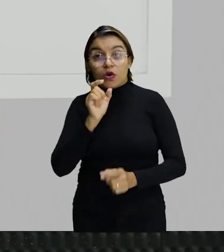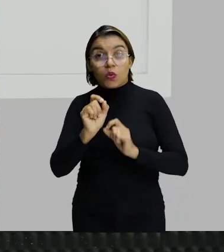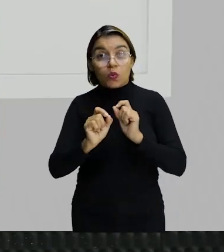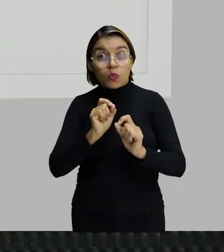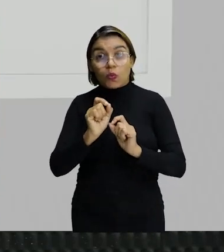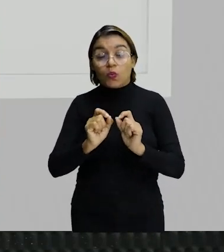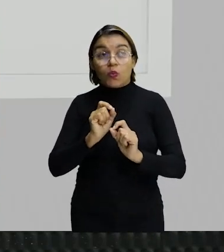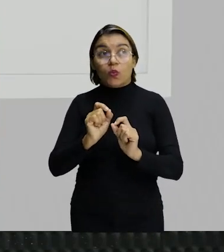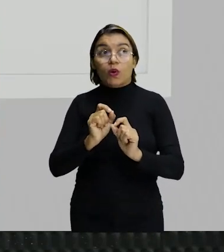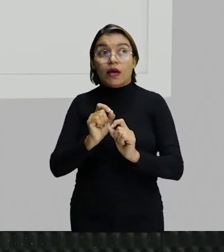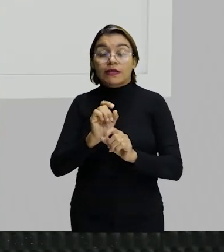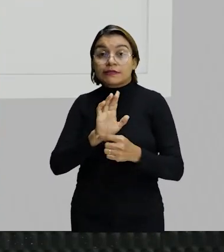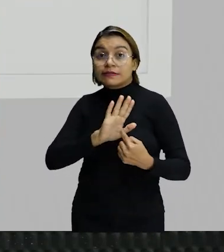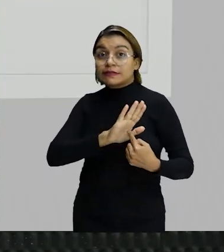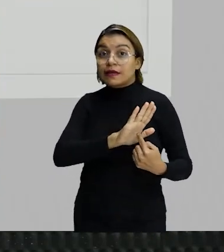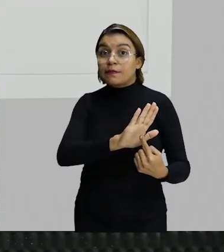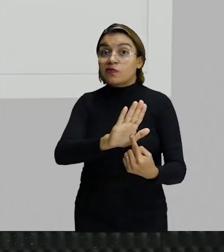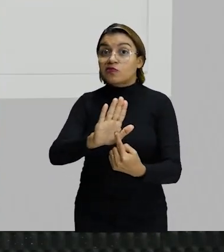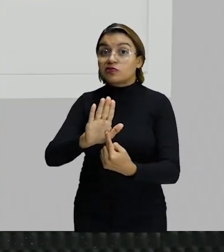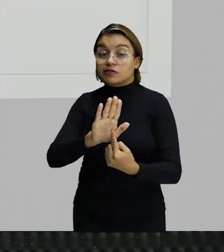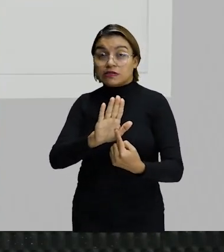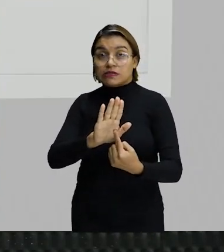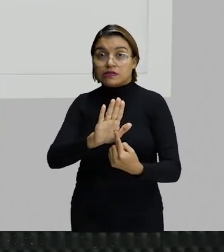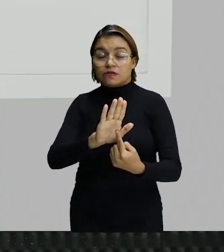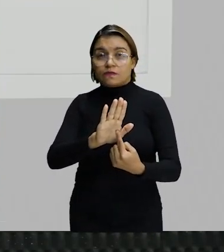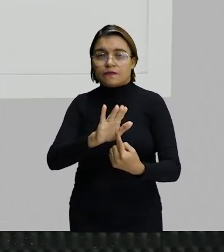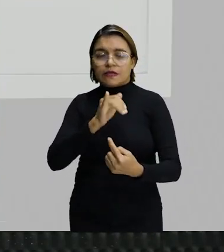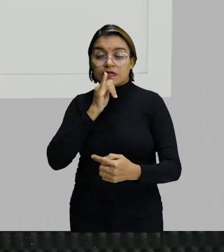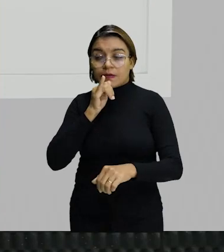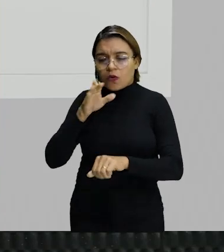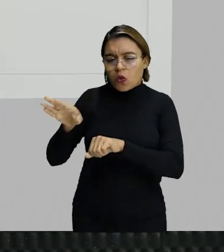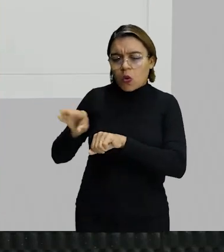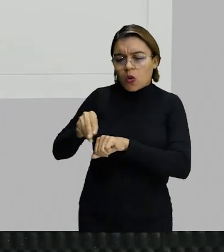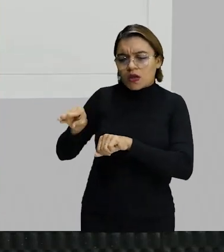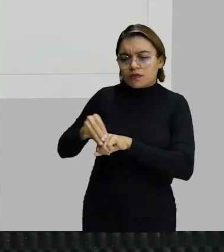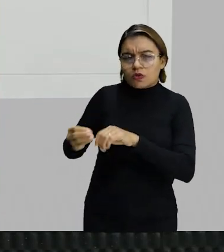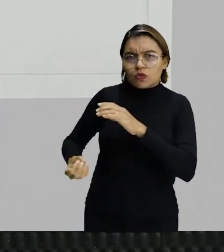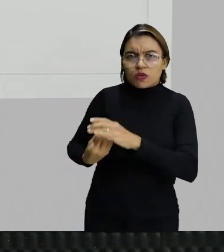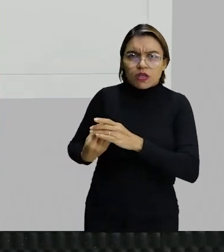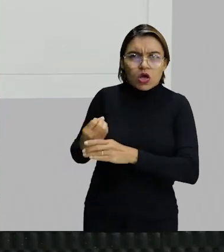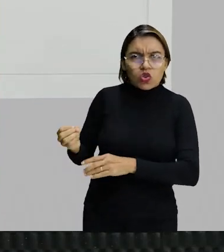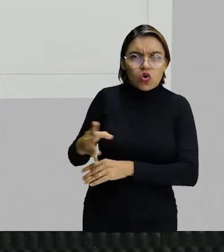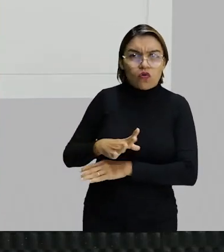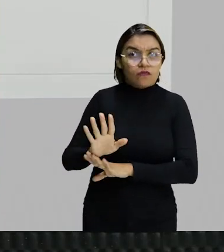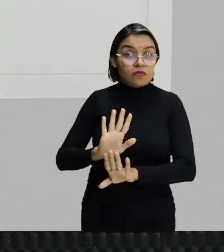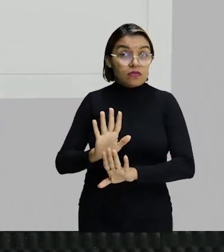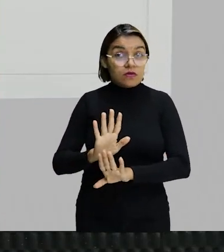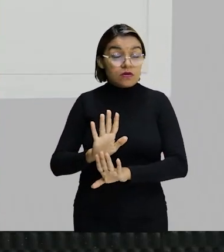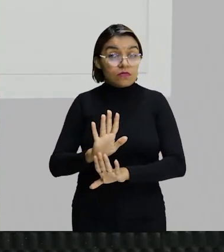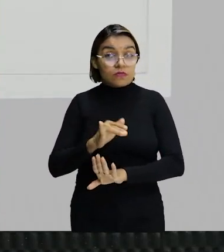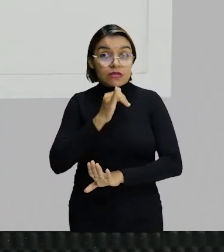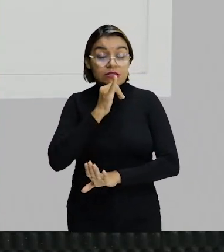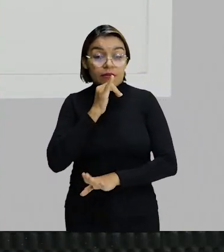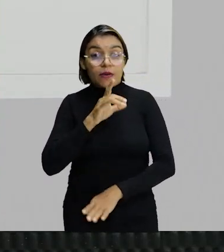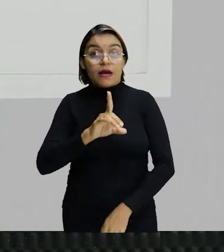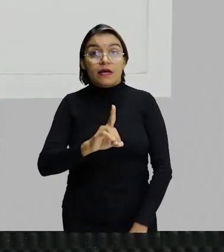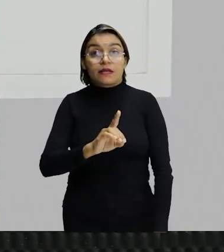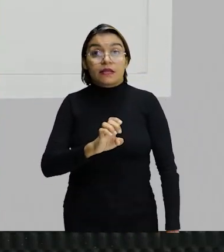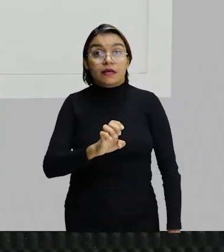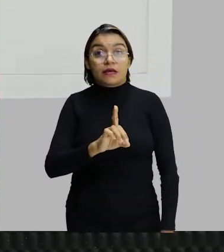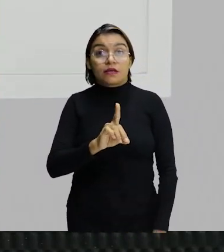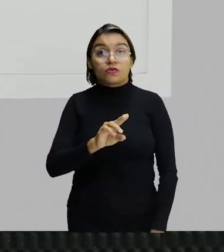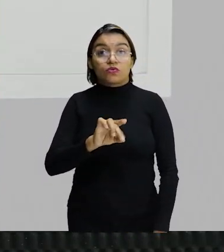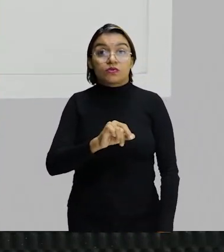Ó, uma coisa importante é que ele não gera conhecimento novo tanto assim. A dedução, ela não tem